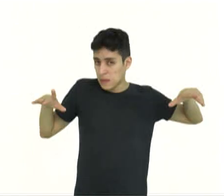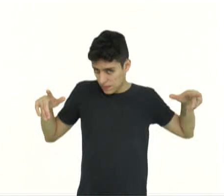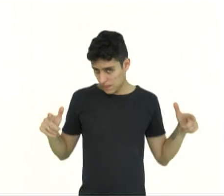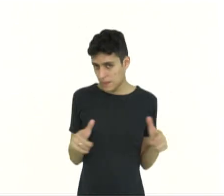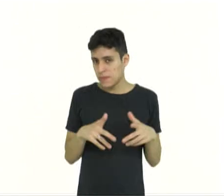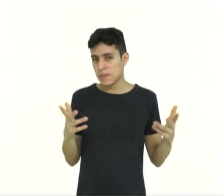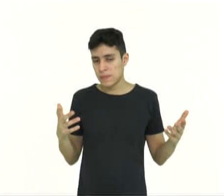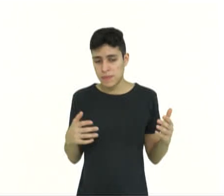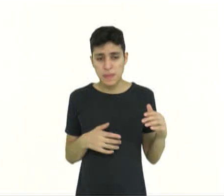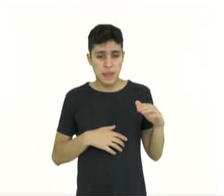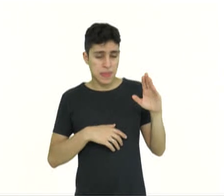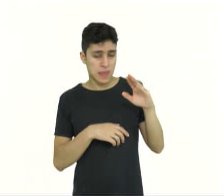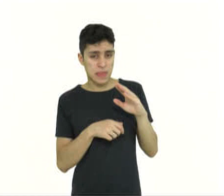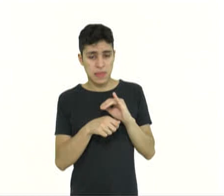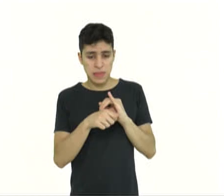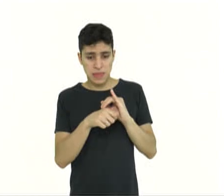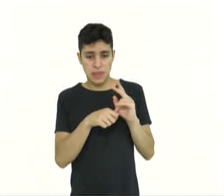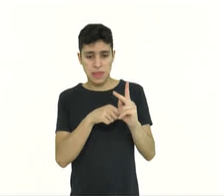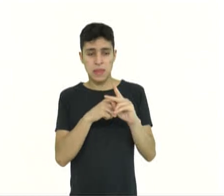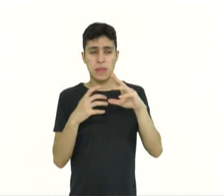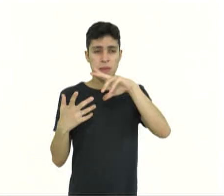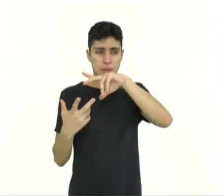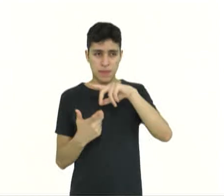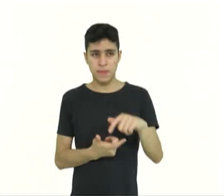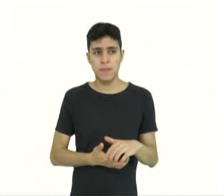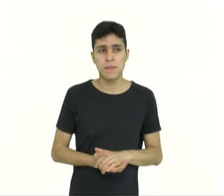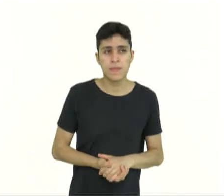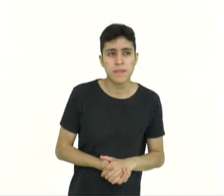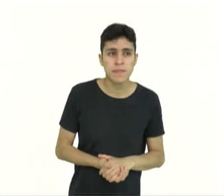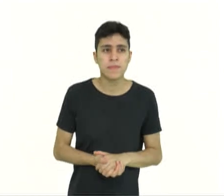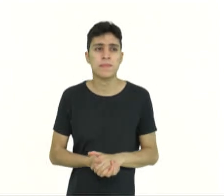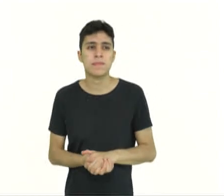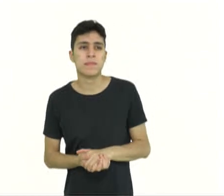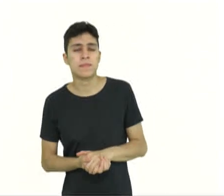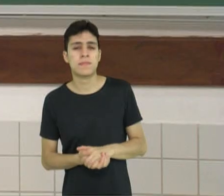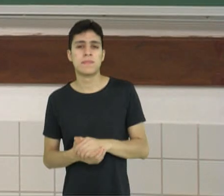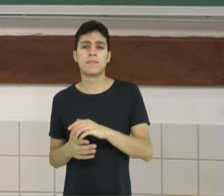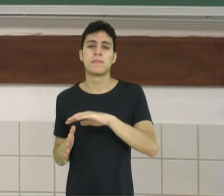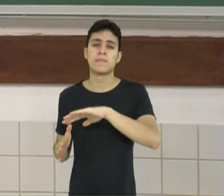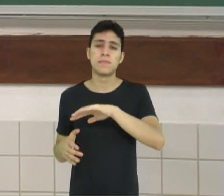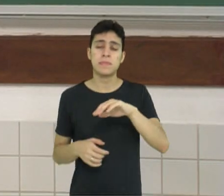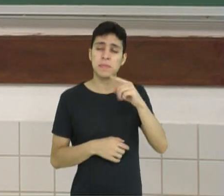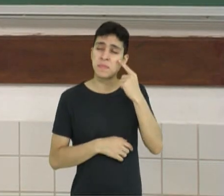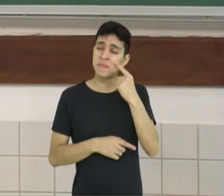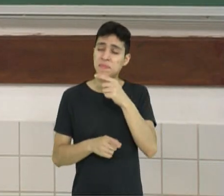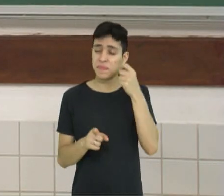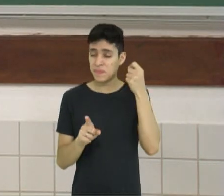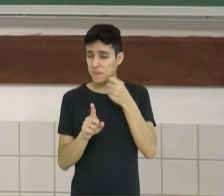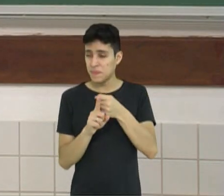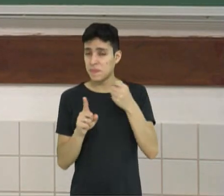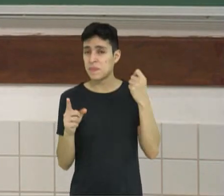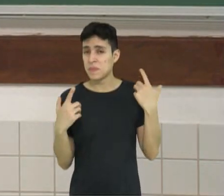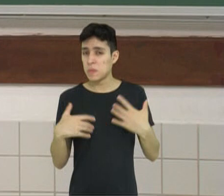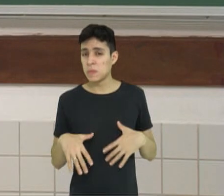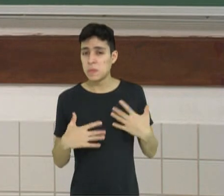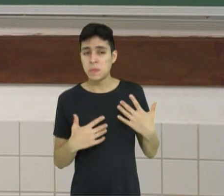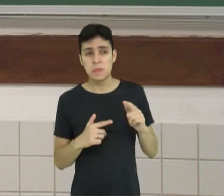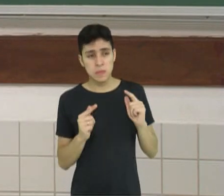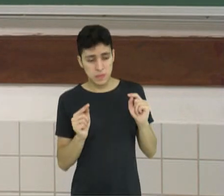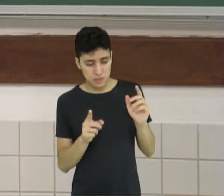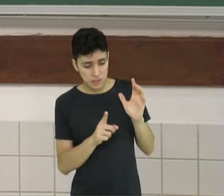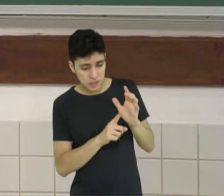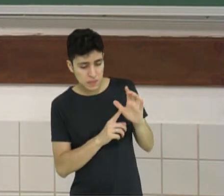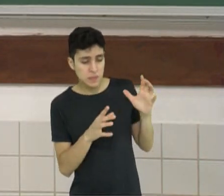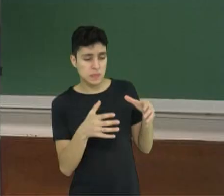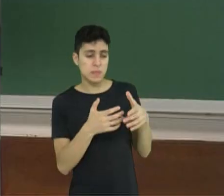É a maior ilha do mundo, né? E aí, finalmente, um impacto ambiental, infelizmente, que afeta